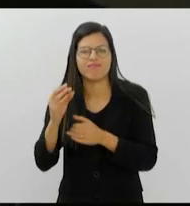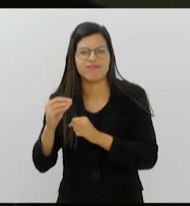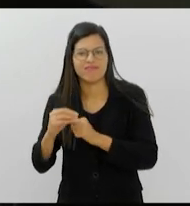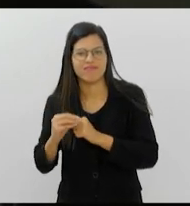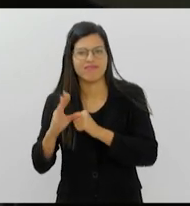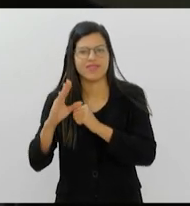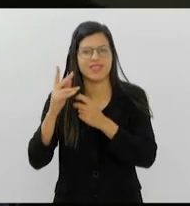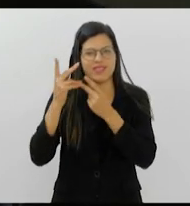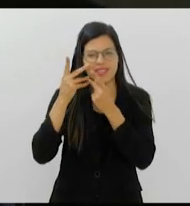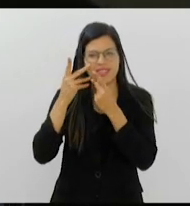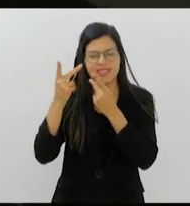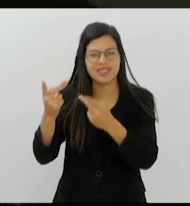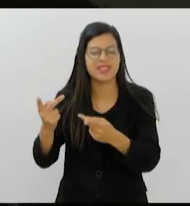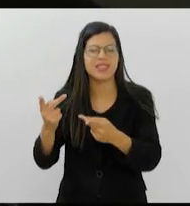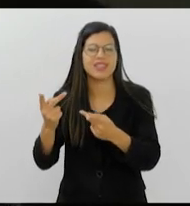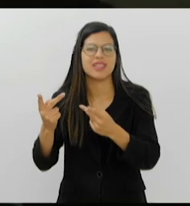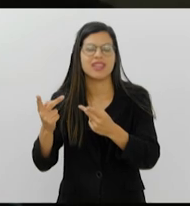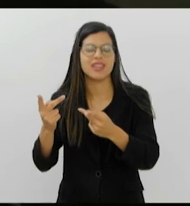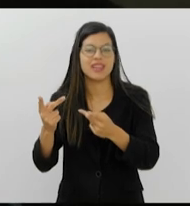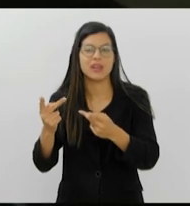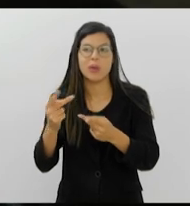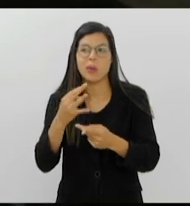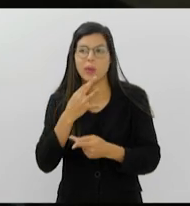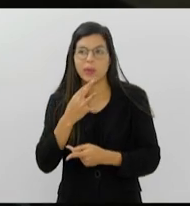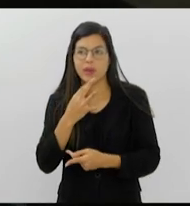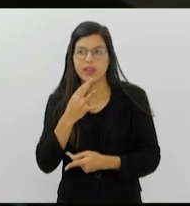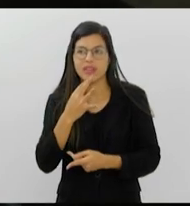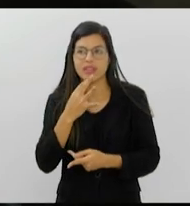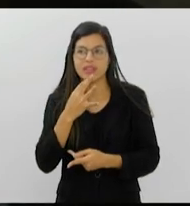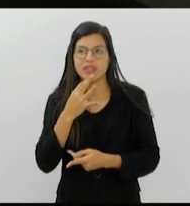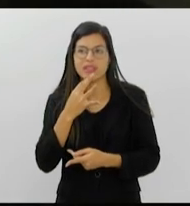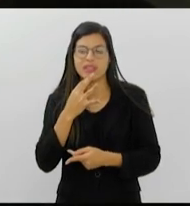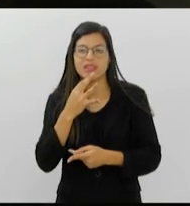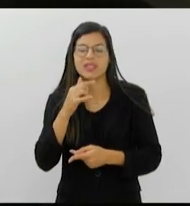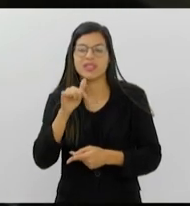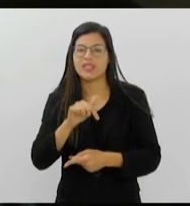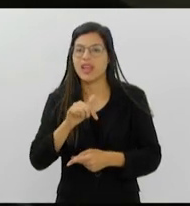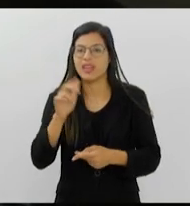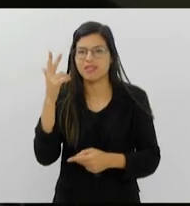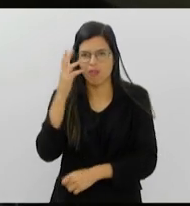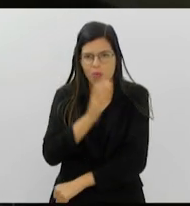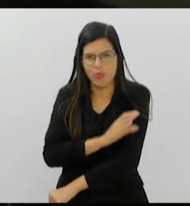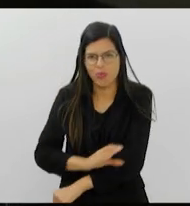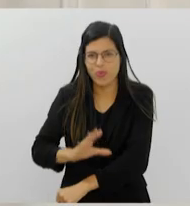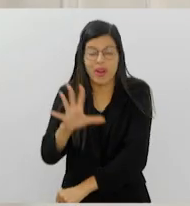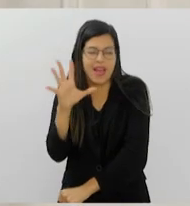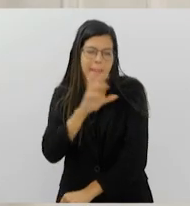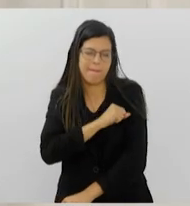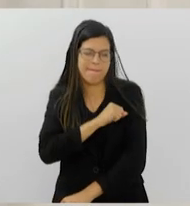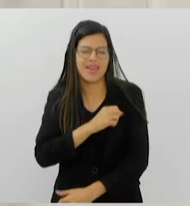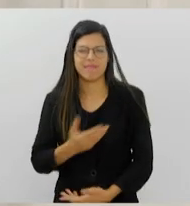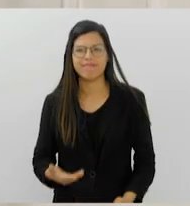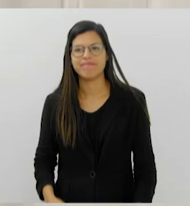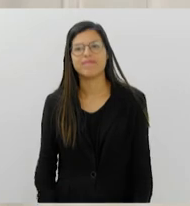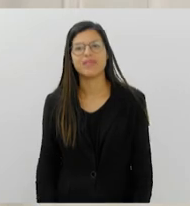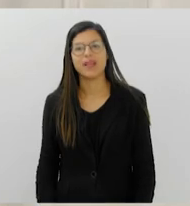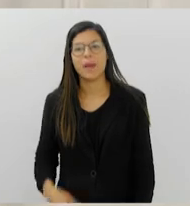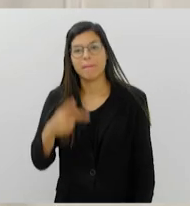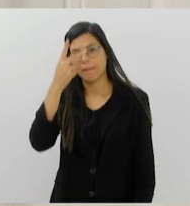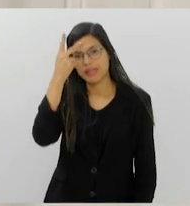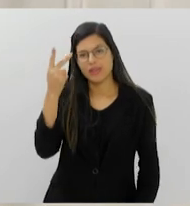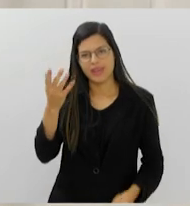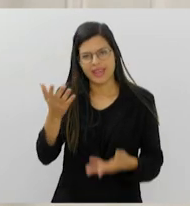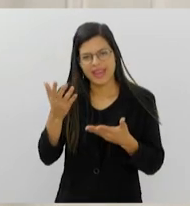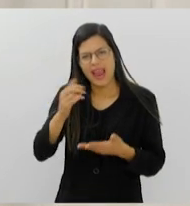E conheci, por documentário, a cultura mexicana e me apaixonei até hoje. Para quem quer curtir de